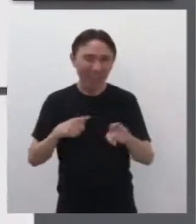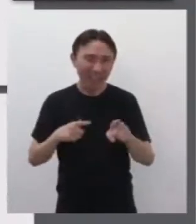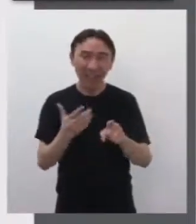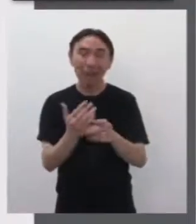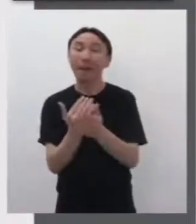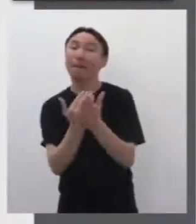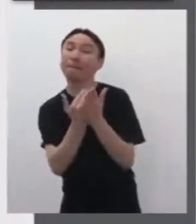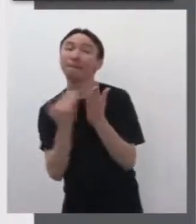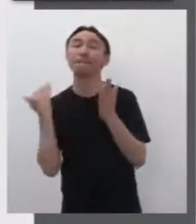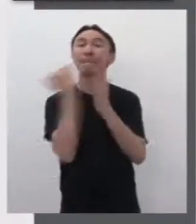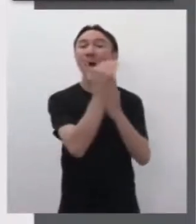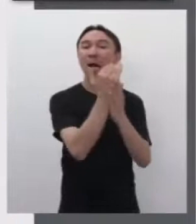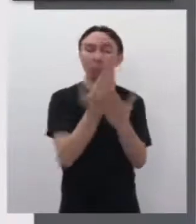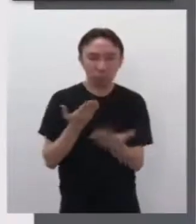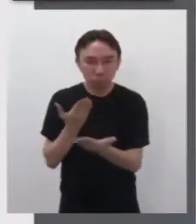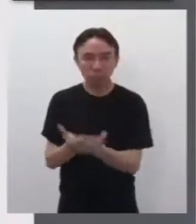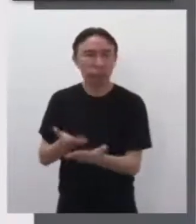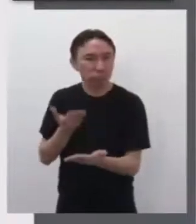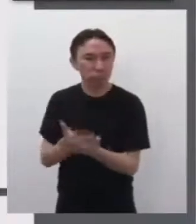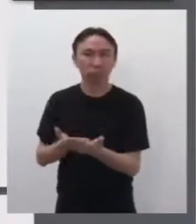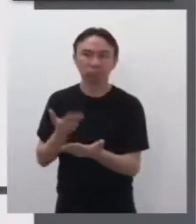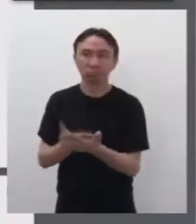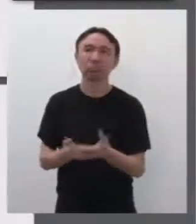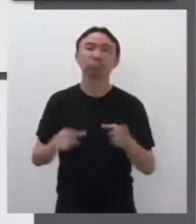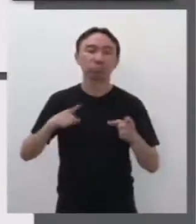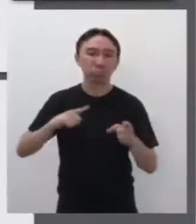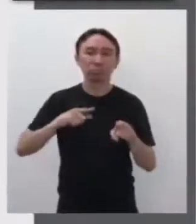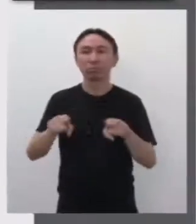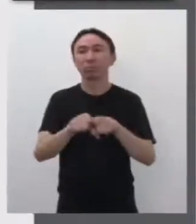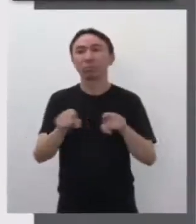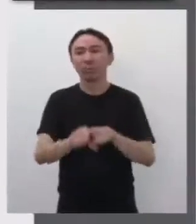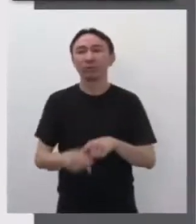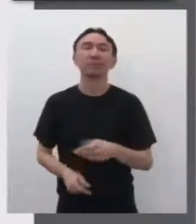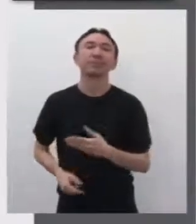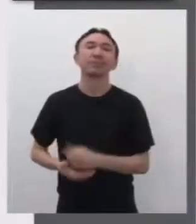tá? Então, aqui, eu vou dividir com vocês.